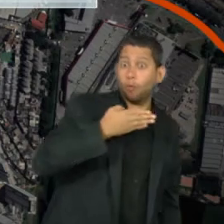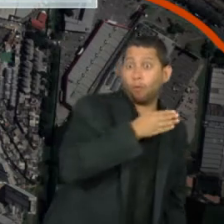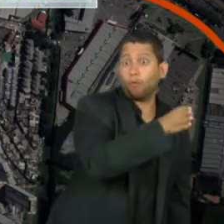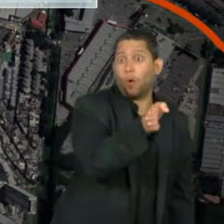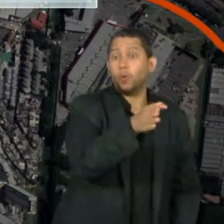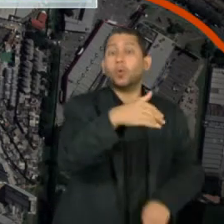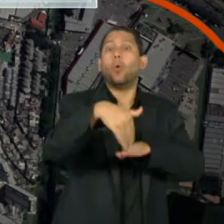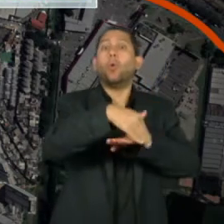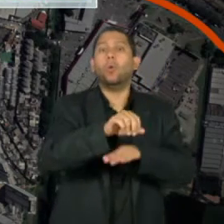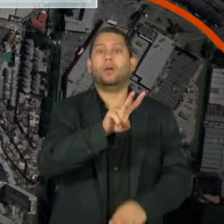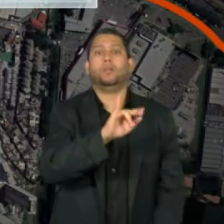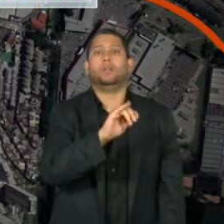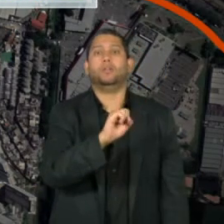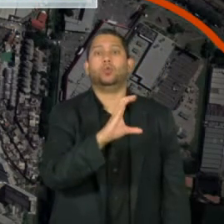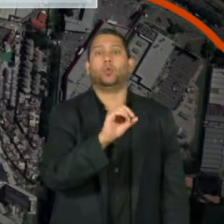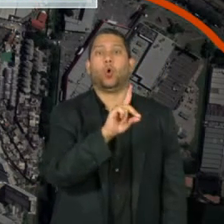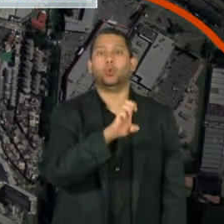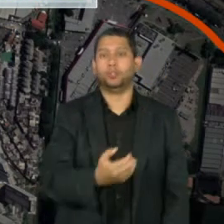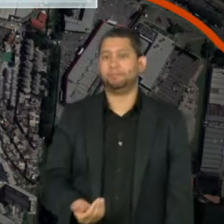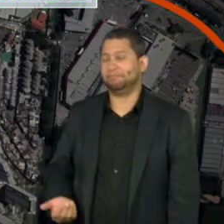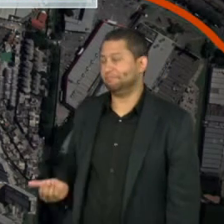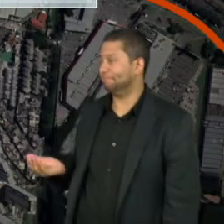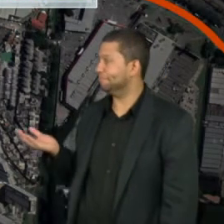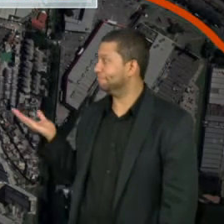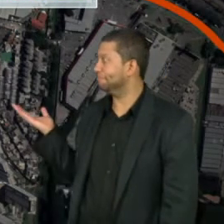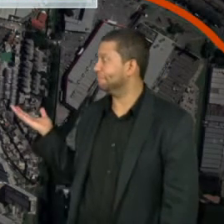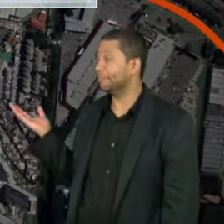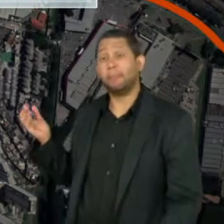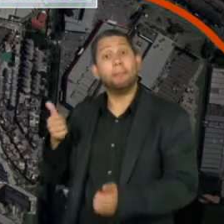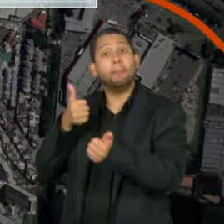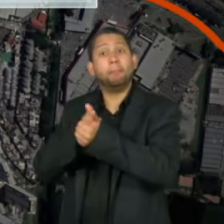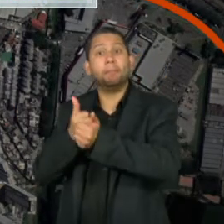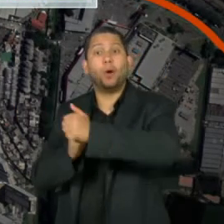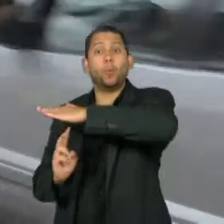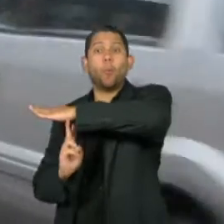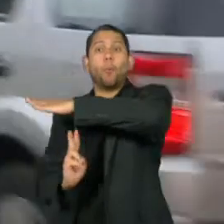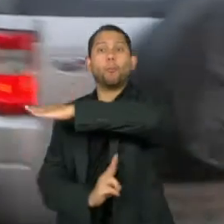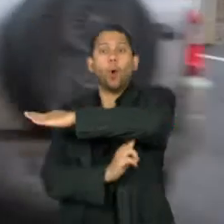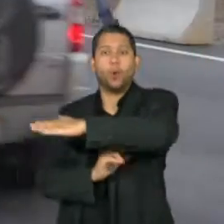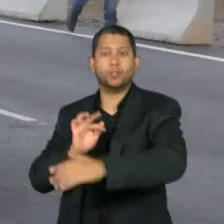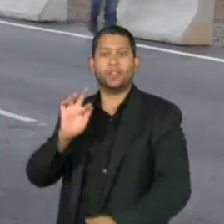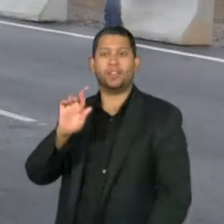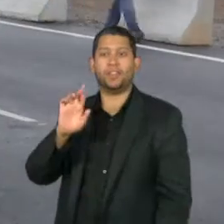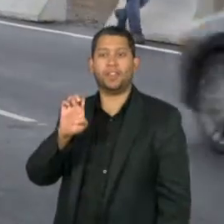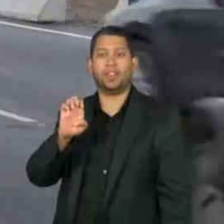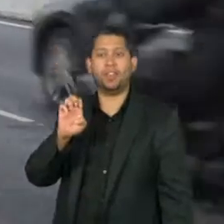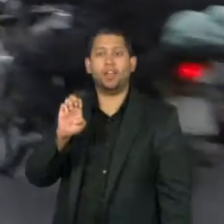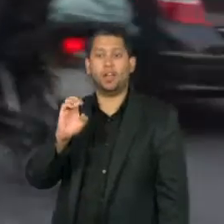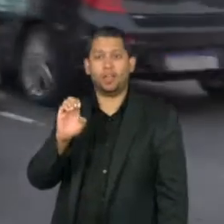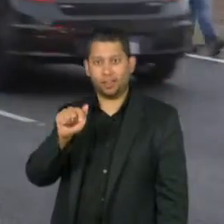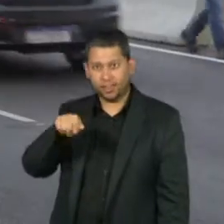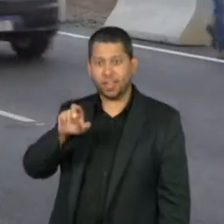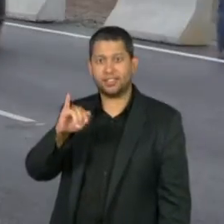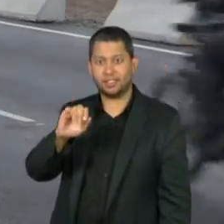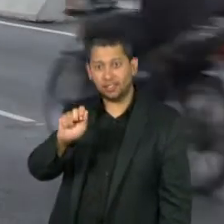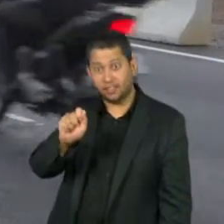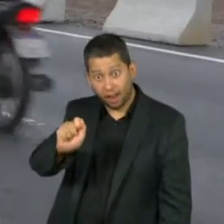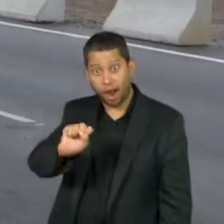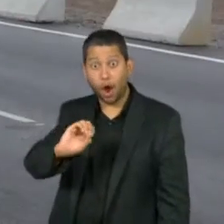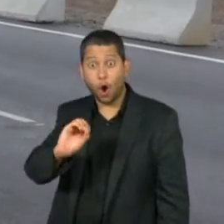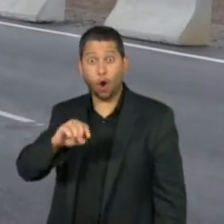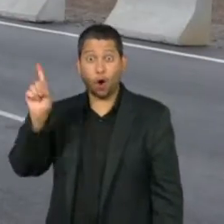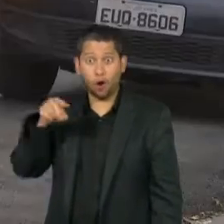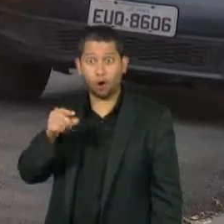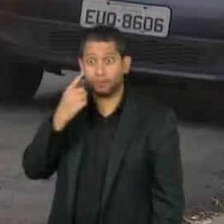Rua Visconde de Nanique, próximo à ponte da freguesia do Ó. O desvio recebe os veículos e motos que normalmente usam a